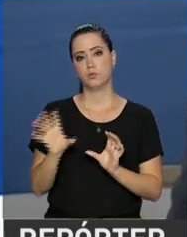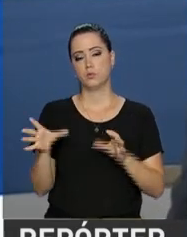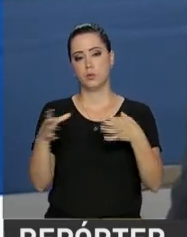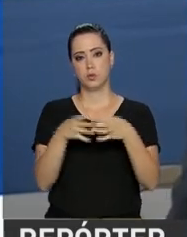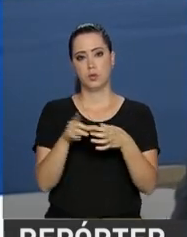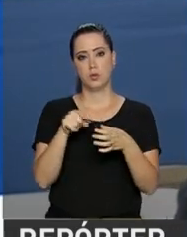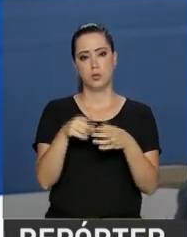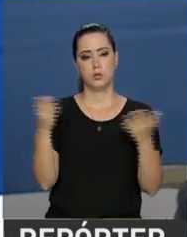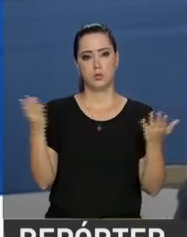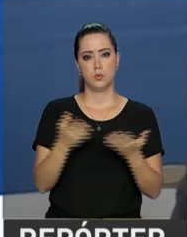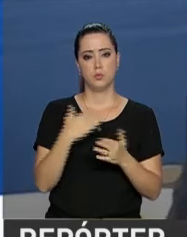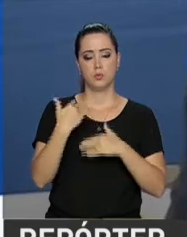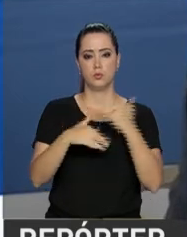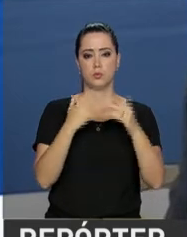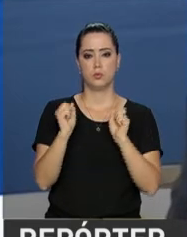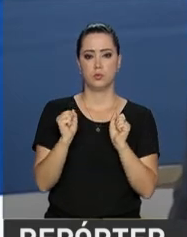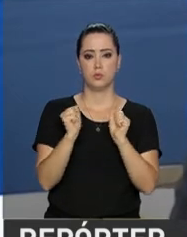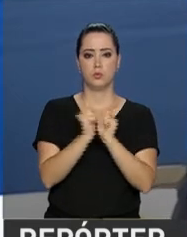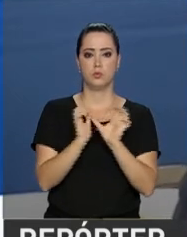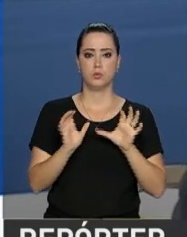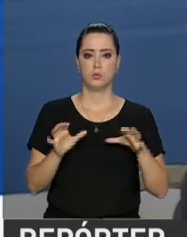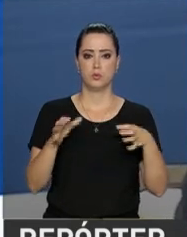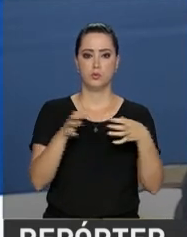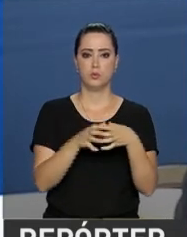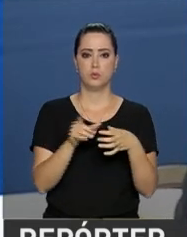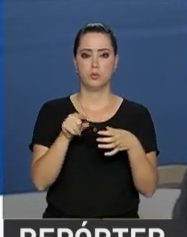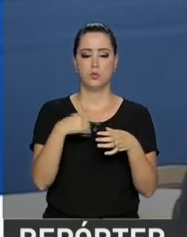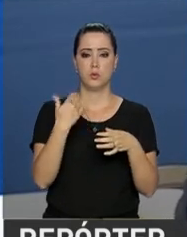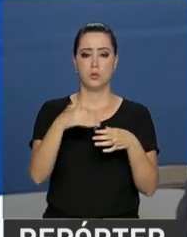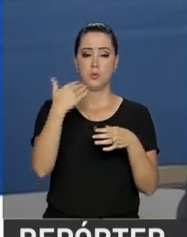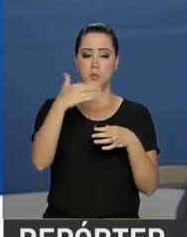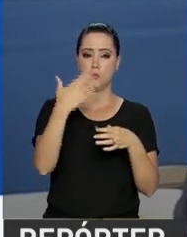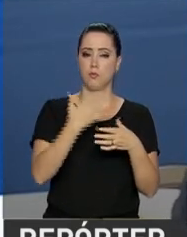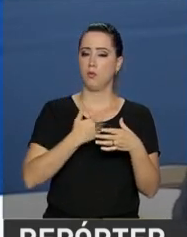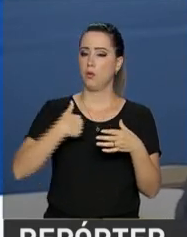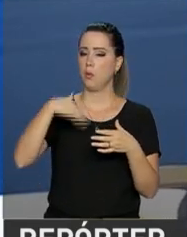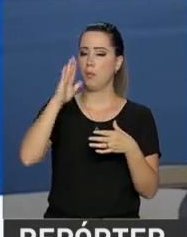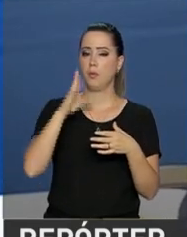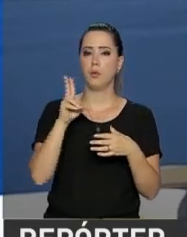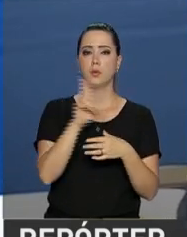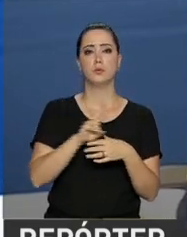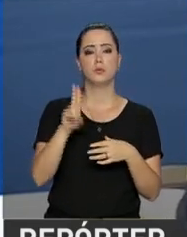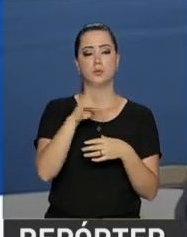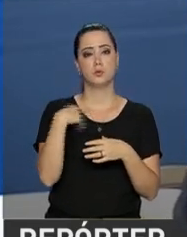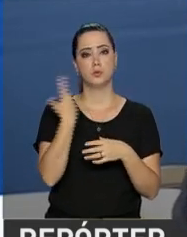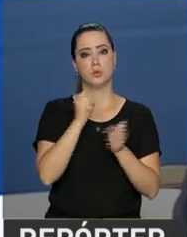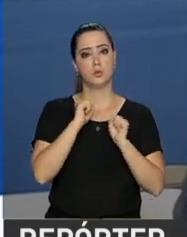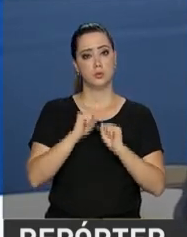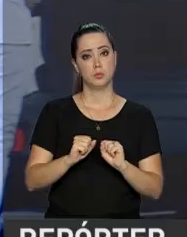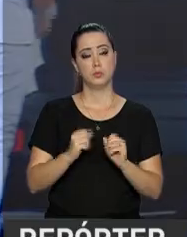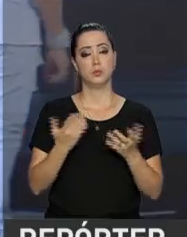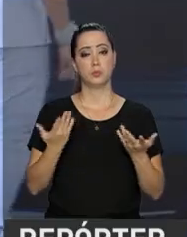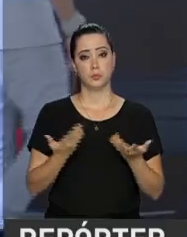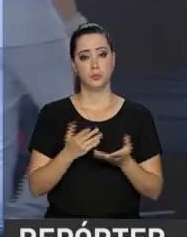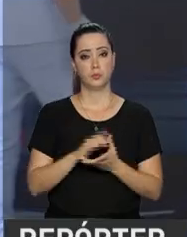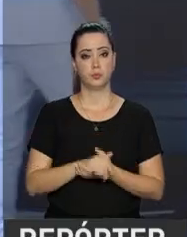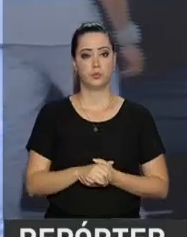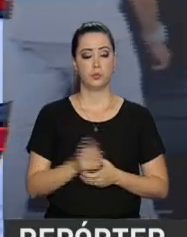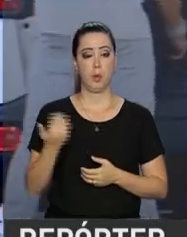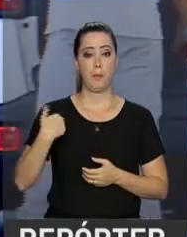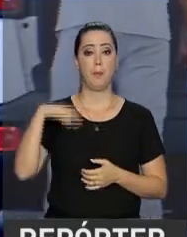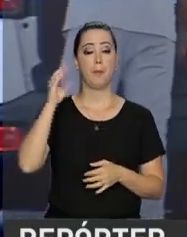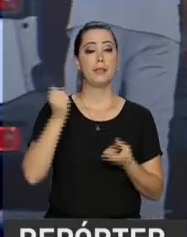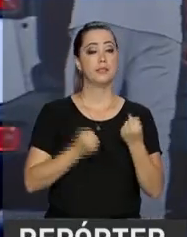do mercado interno que cresce junto às exportações, ele está trazendo uma maior utilização da nossa capacidade instalada. Mais